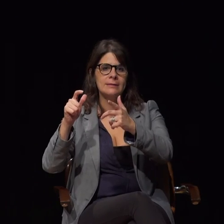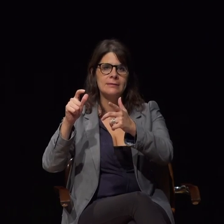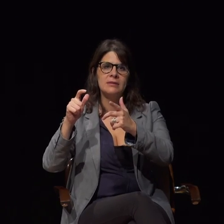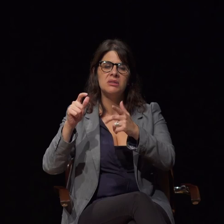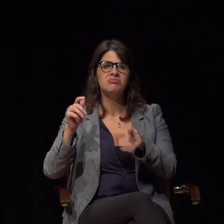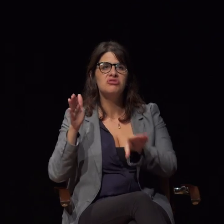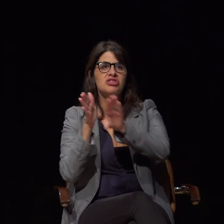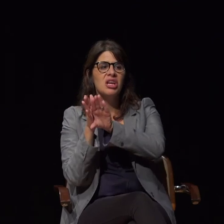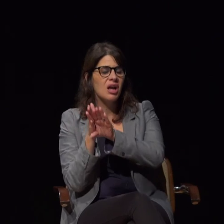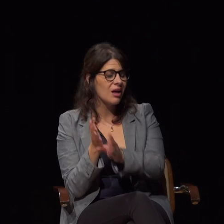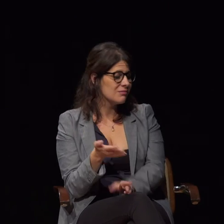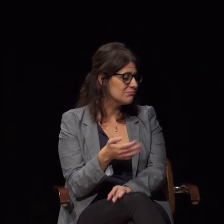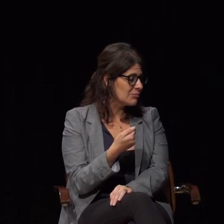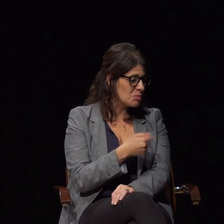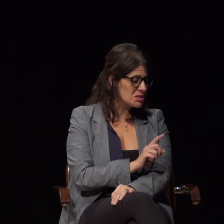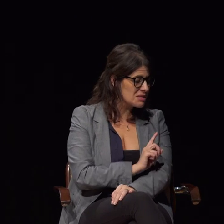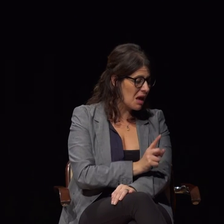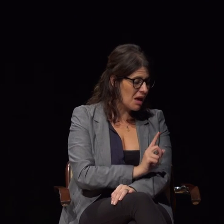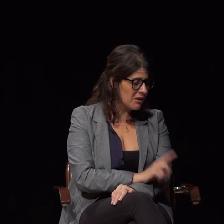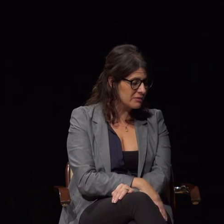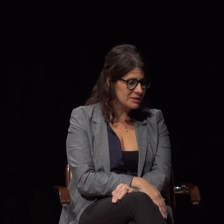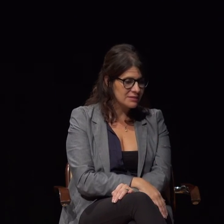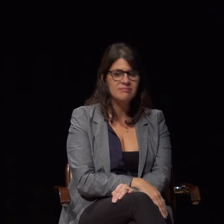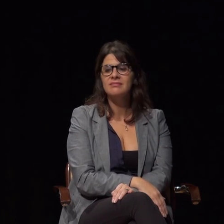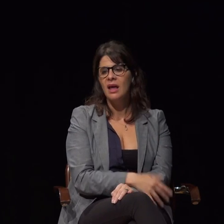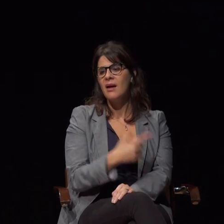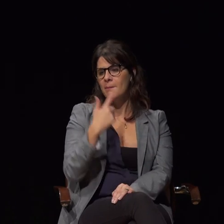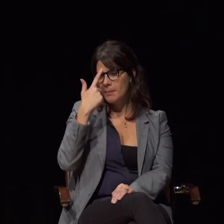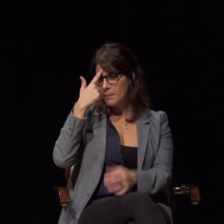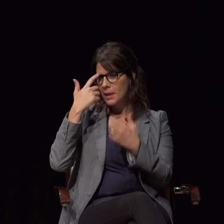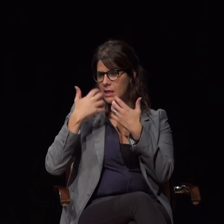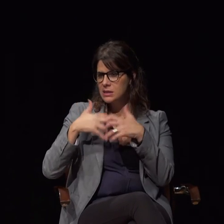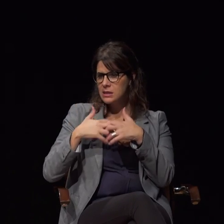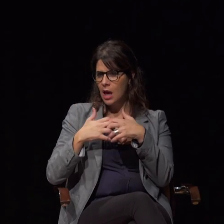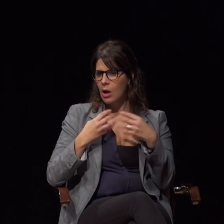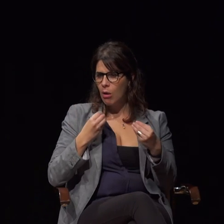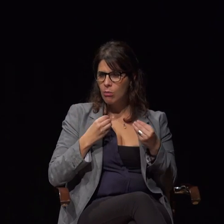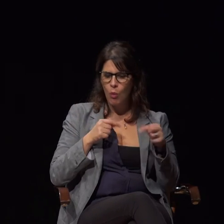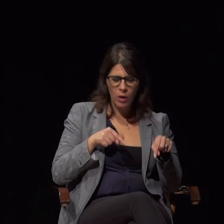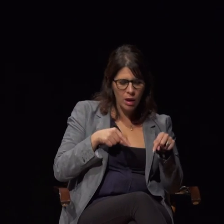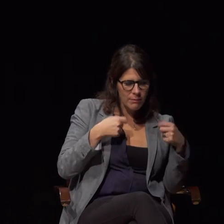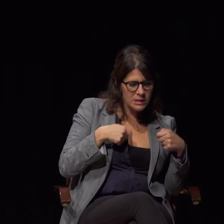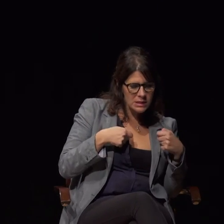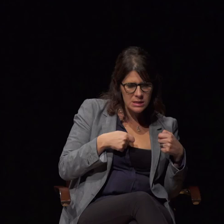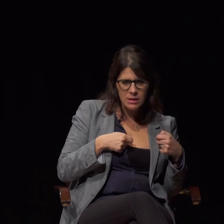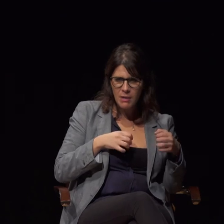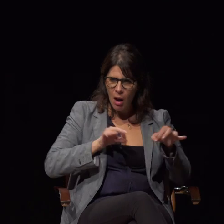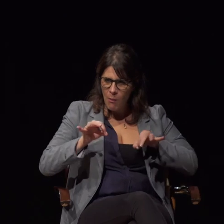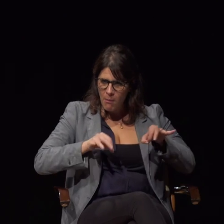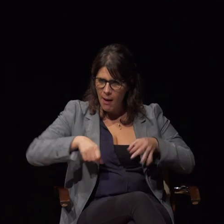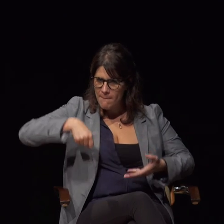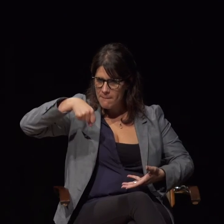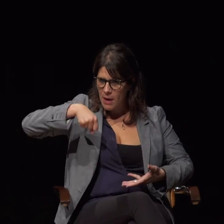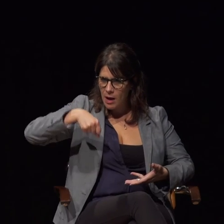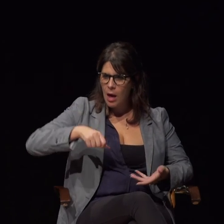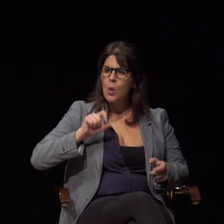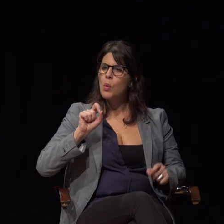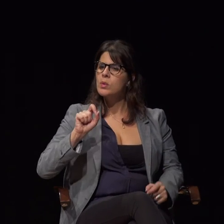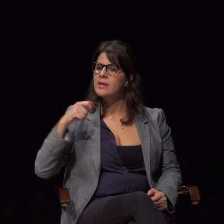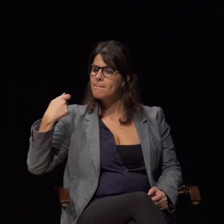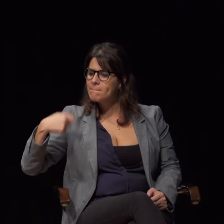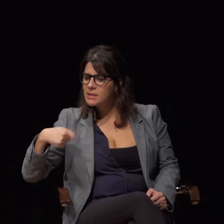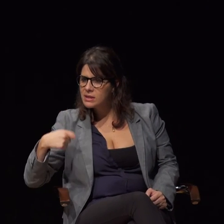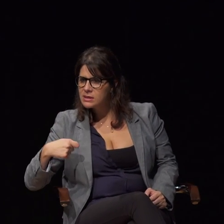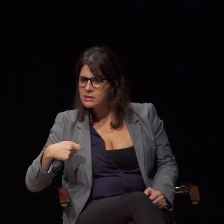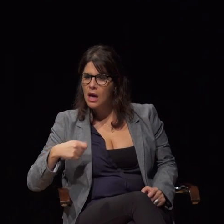necessários assim então é preciso a gente pensar nesse que a gente pense nesse jogo ambivalente entre ter necessidade e